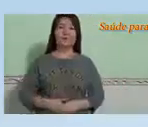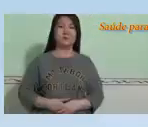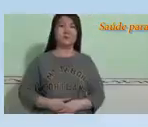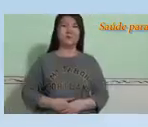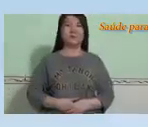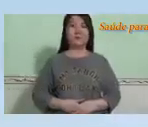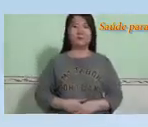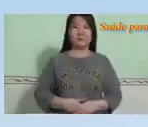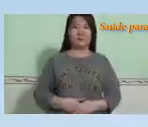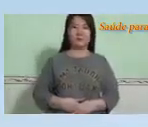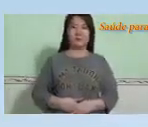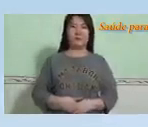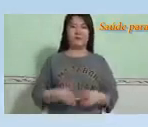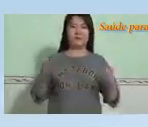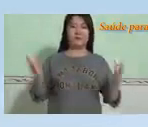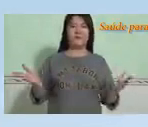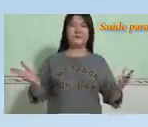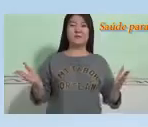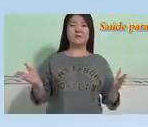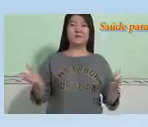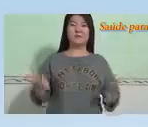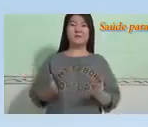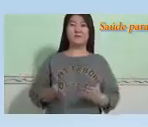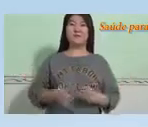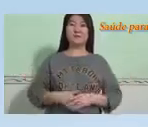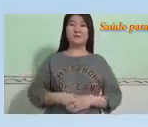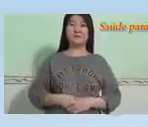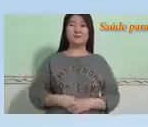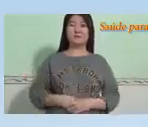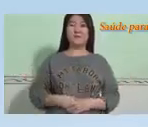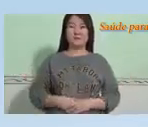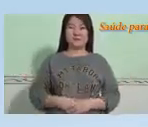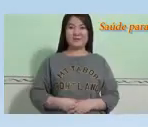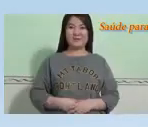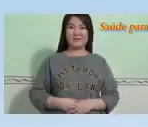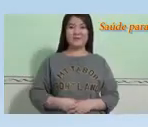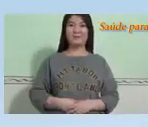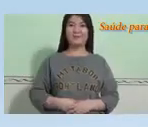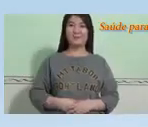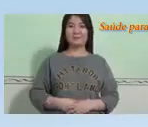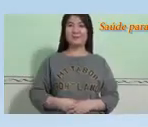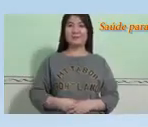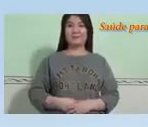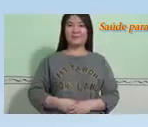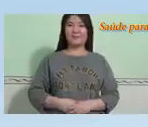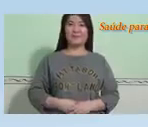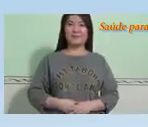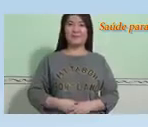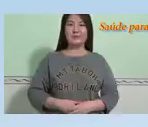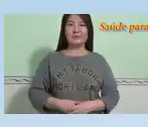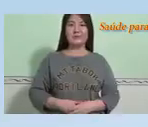ser administradas via oral, e que têm como objetivo facilitar o processo de digestão e absorção de